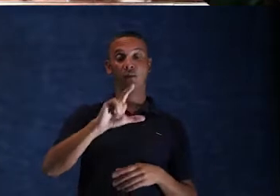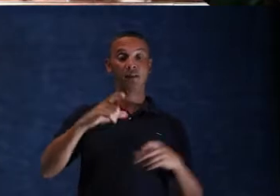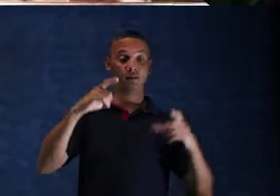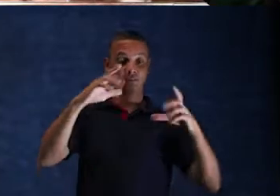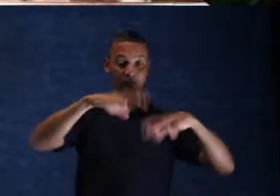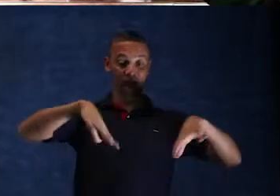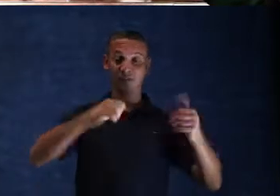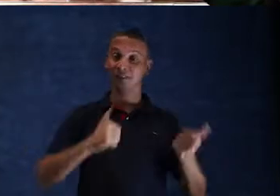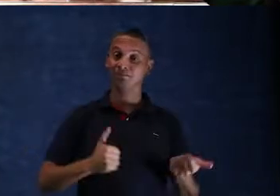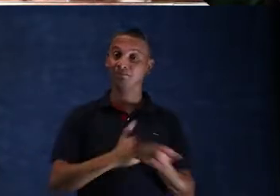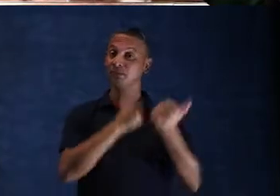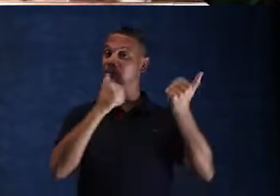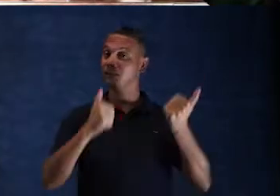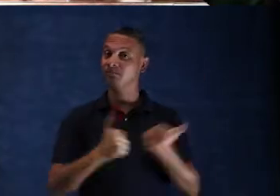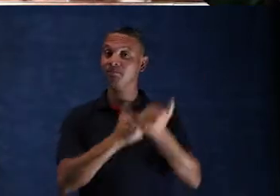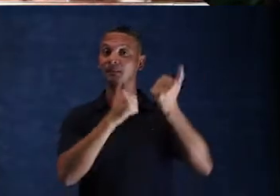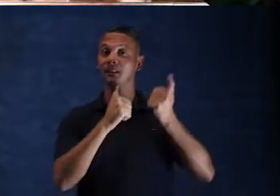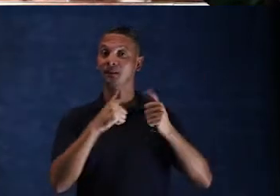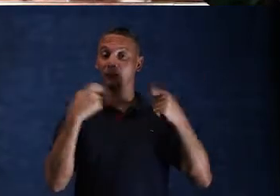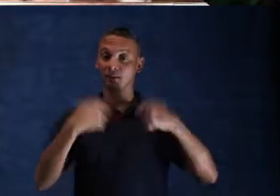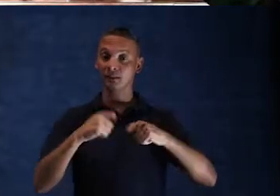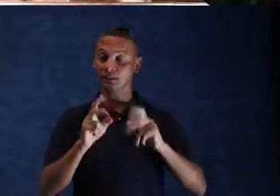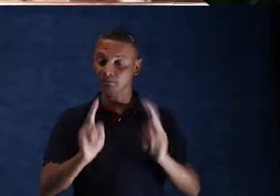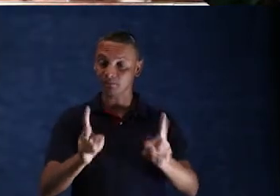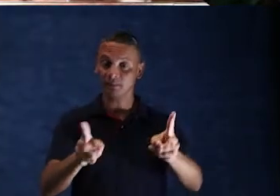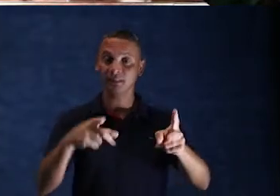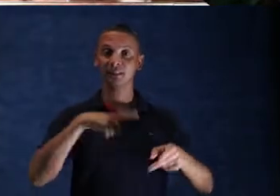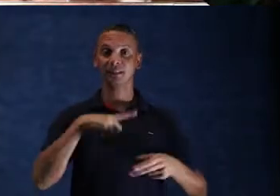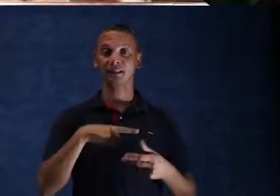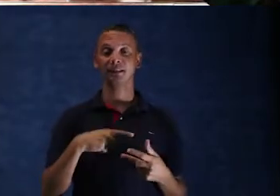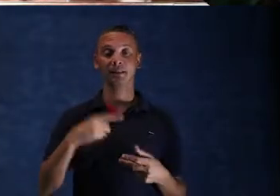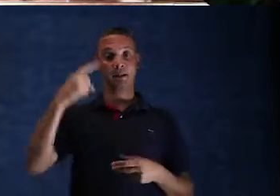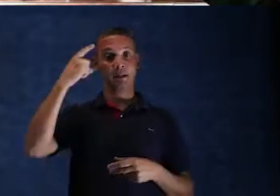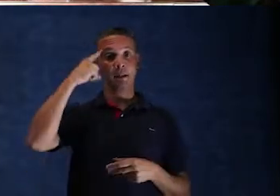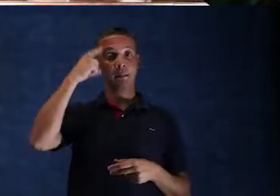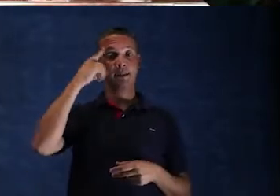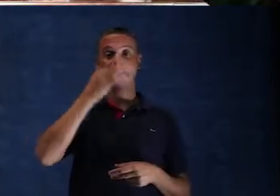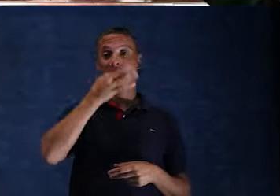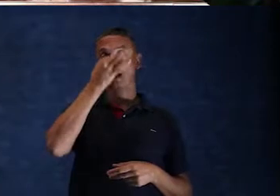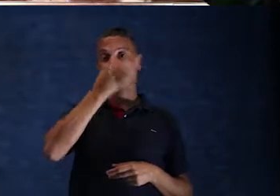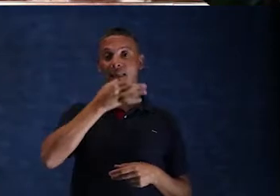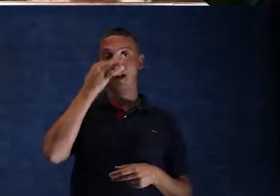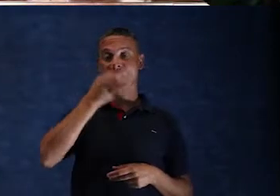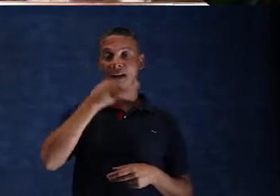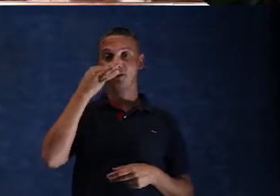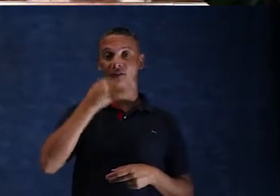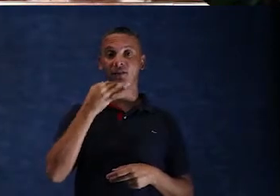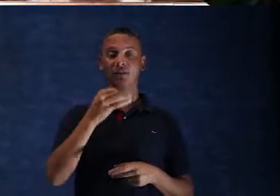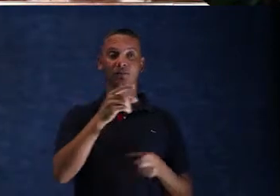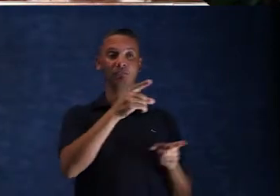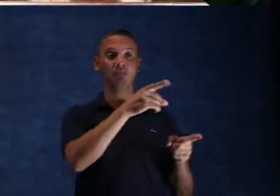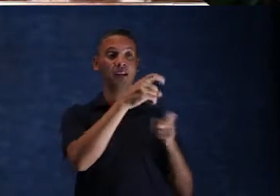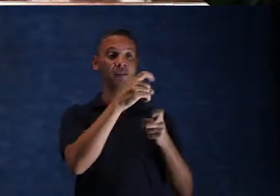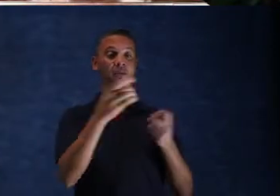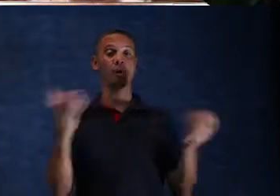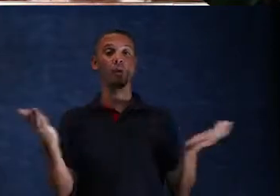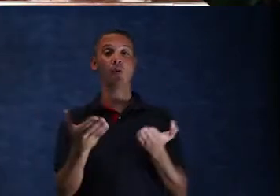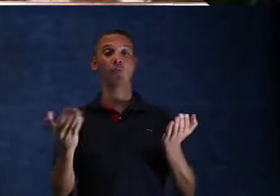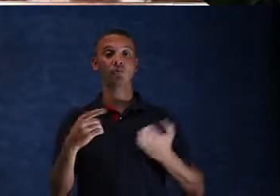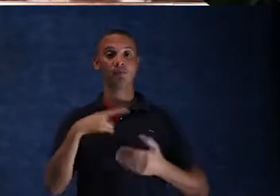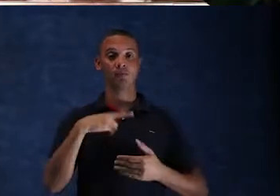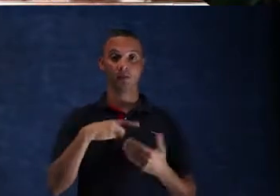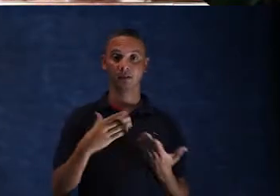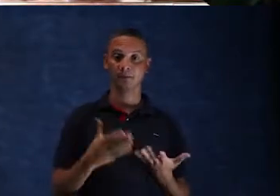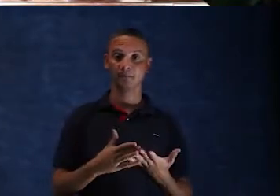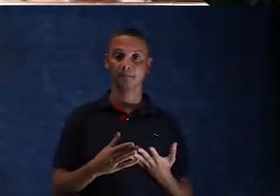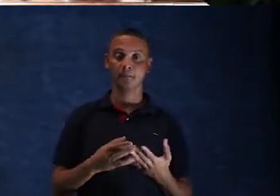resistência, né? E eu fiquei pensando nessas narrativas de crimes atuais. Você chegou a comentar